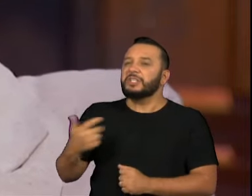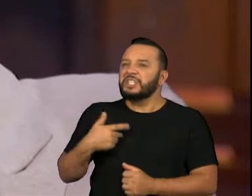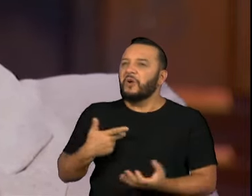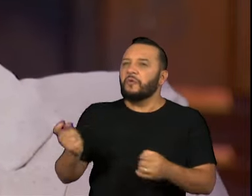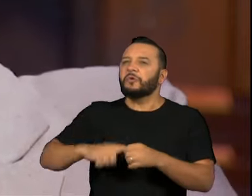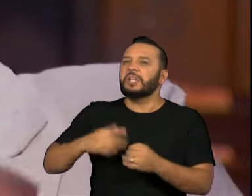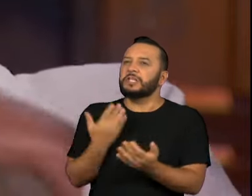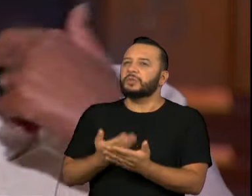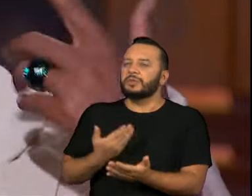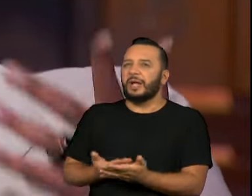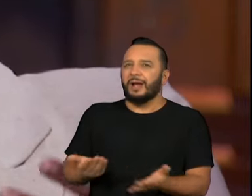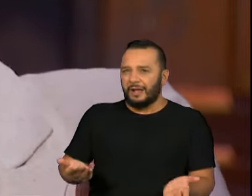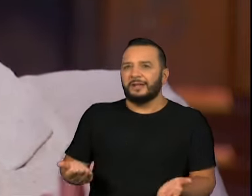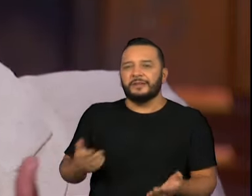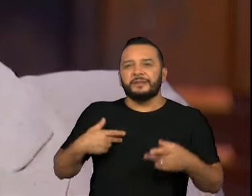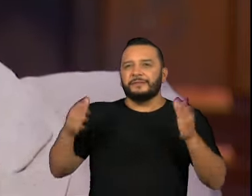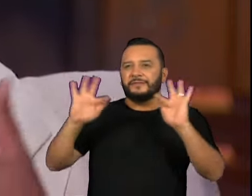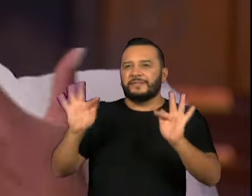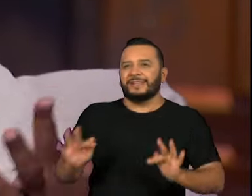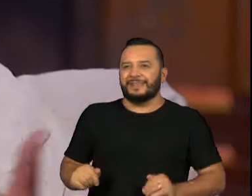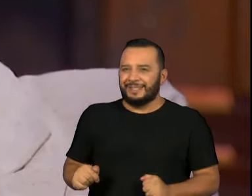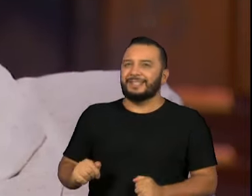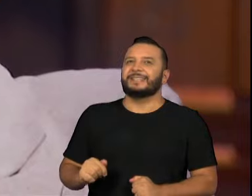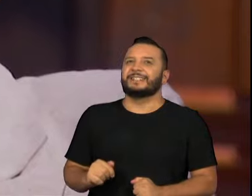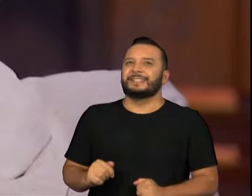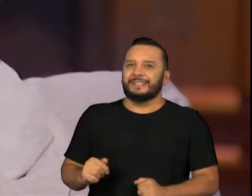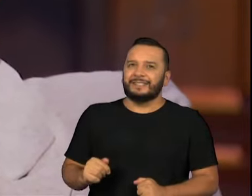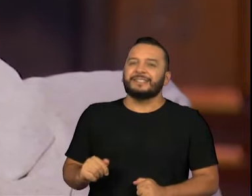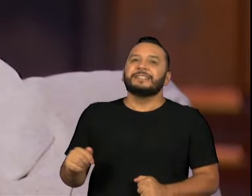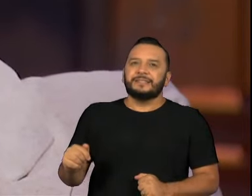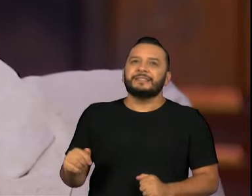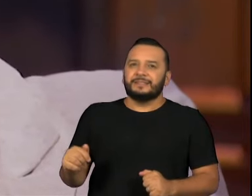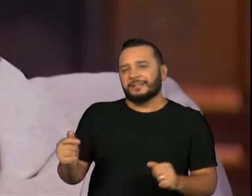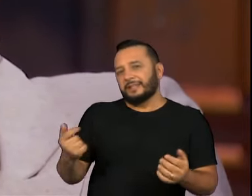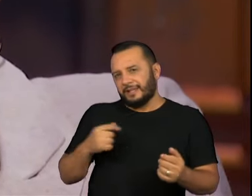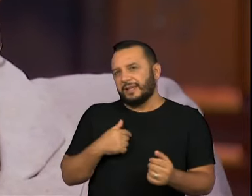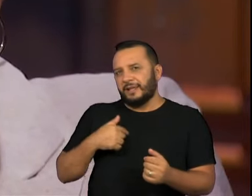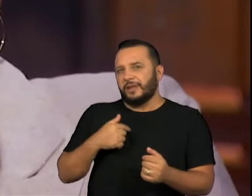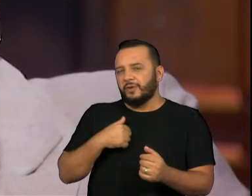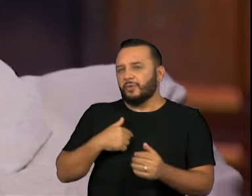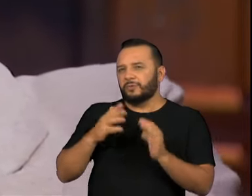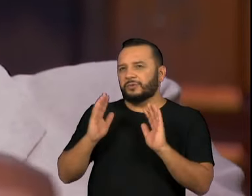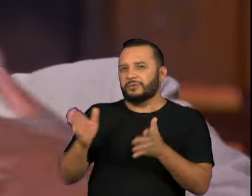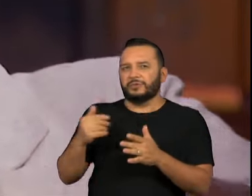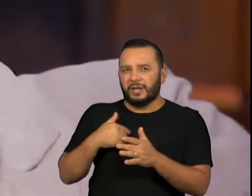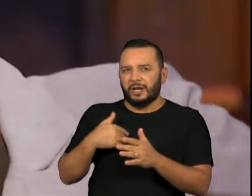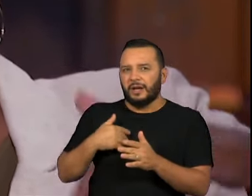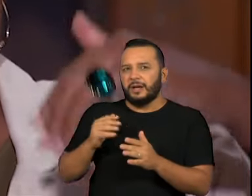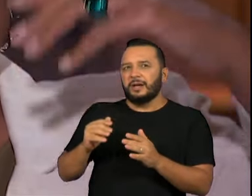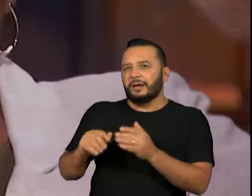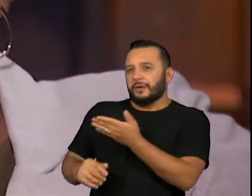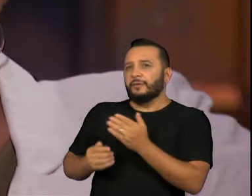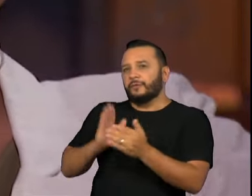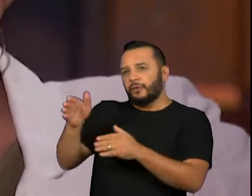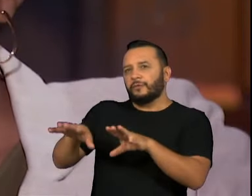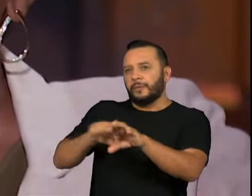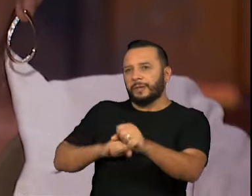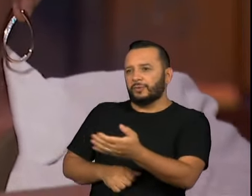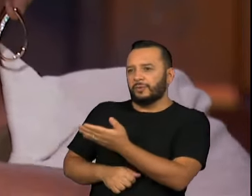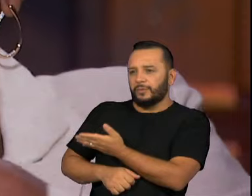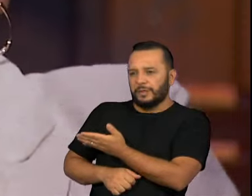voltei a estudar e ela super feliz eu também fui voltar a muitos anos do promotoras legais populares envolve a formatura dela a senhora de